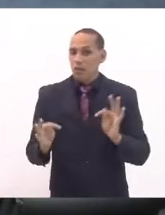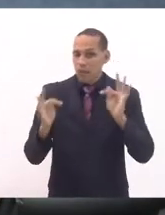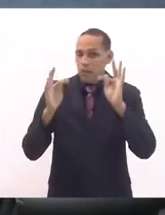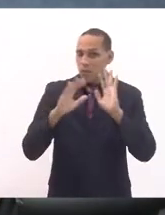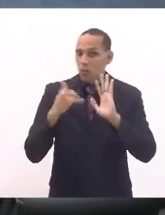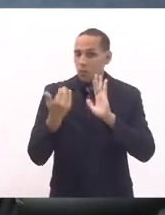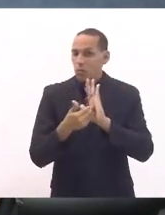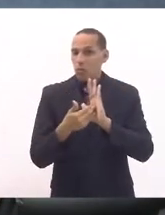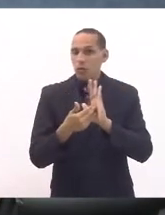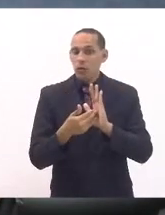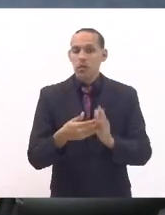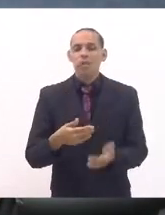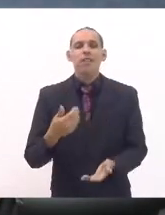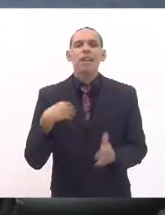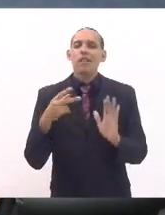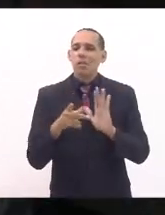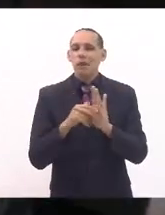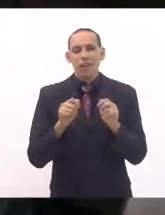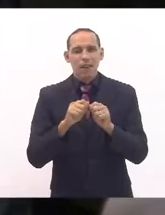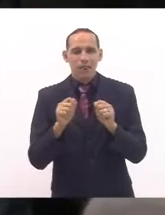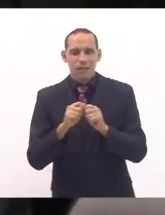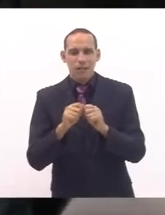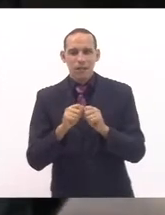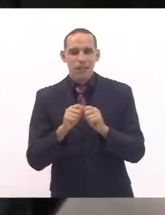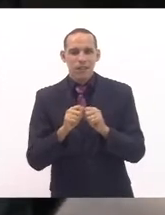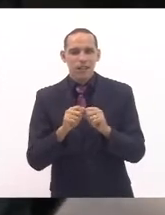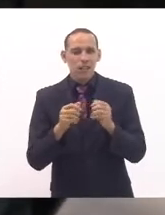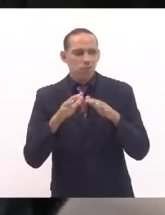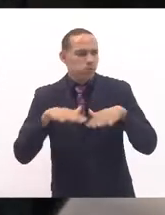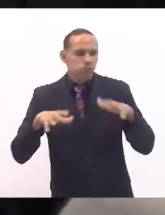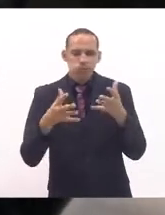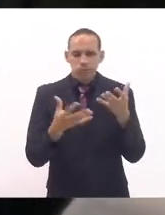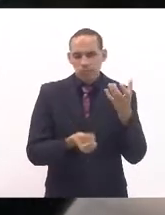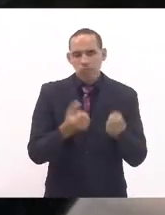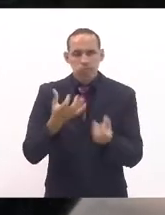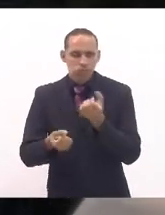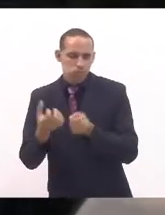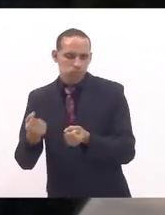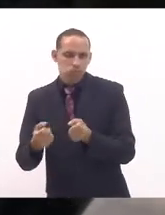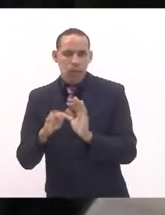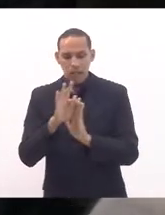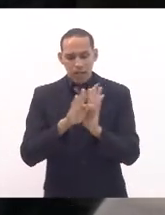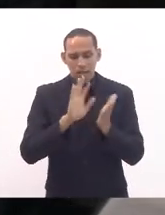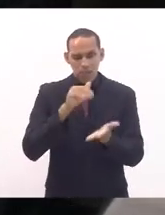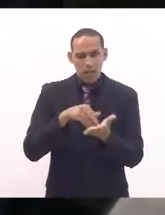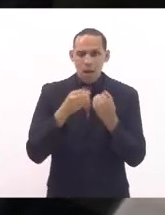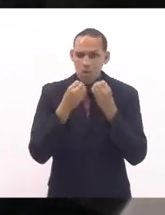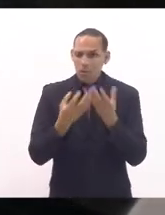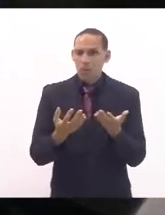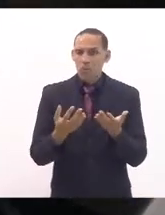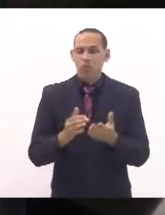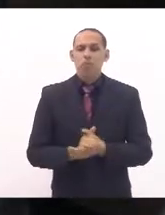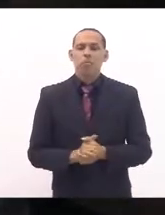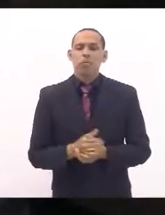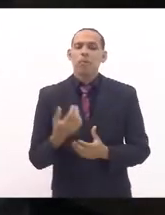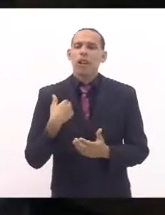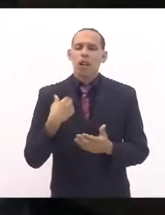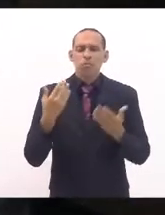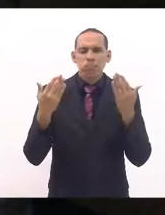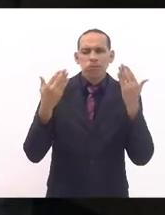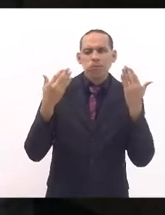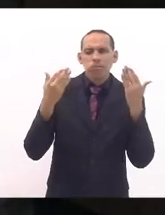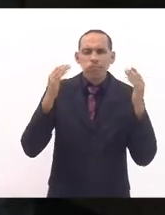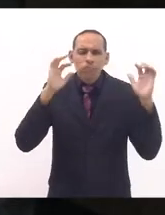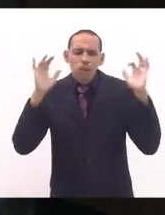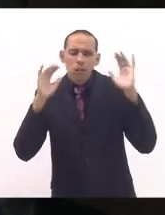tudo. Eu fiz emendas que foram acolhidas de modo geral, o projeto com texto final, acho que bom. Eu tinha ponderado,